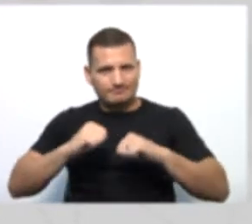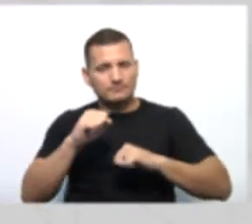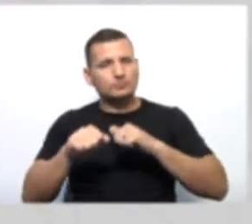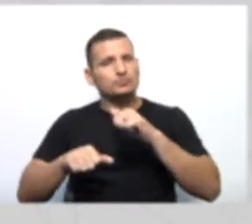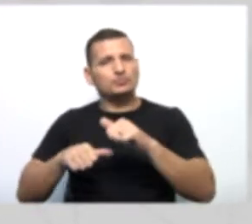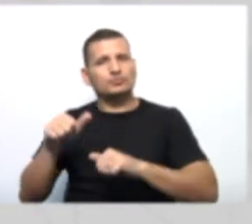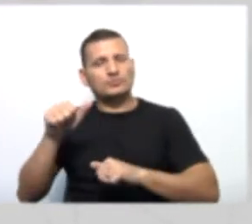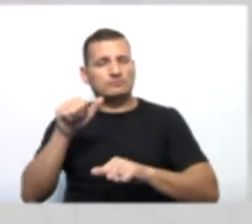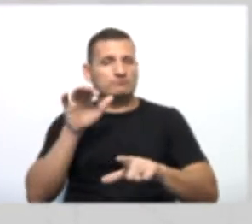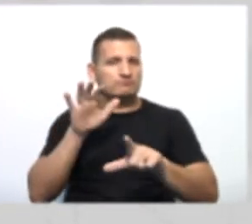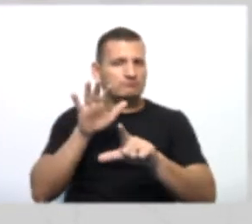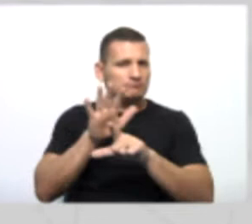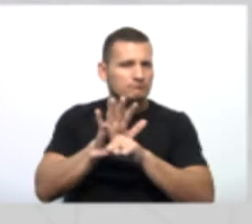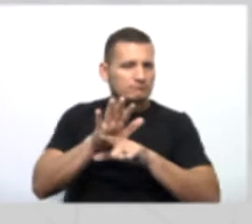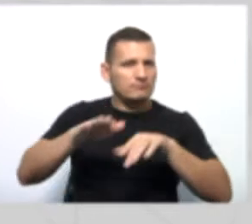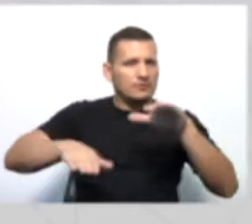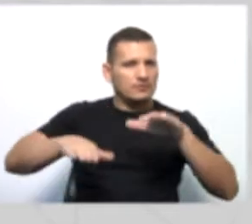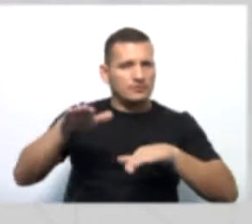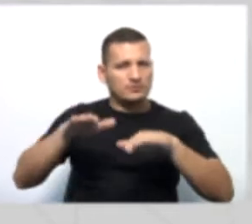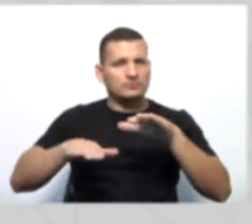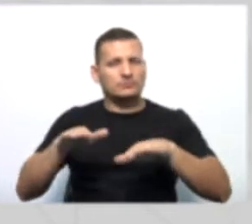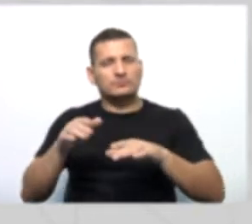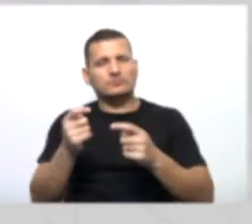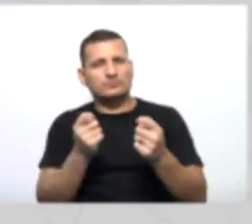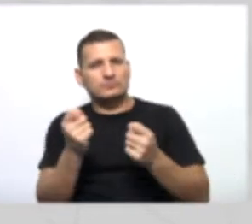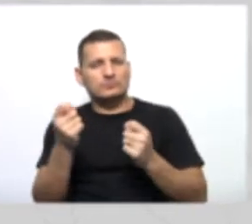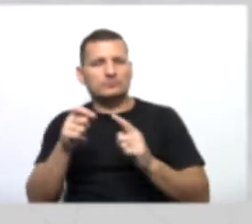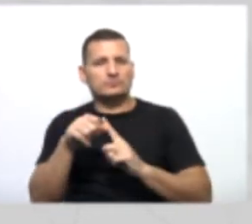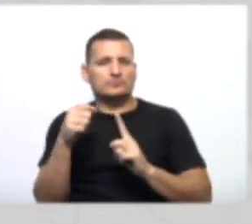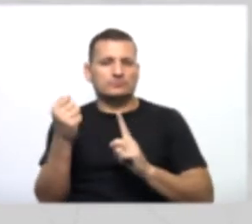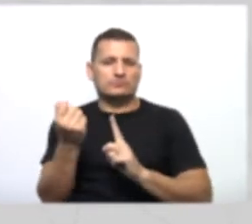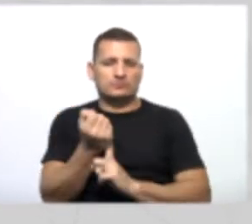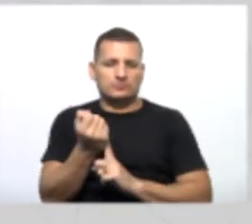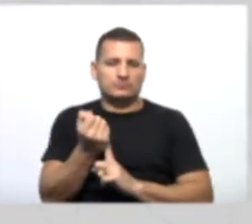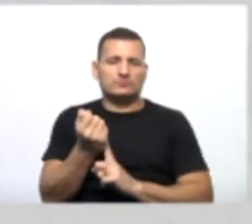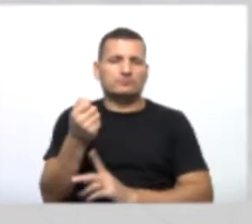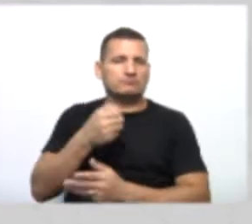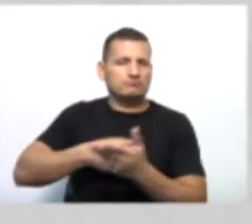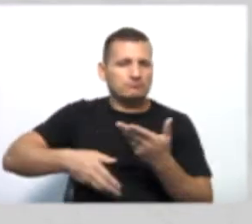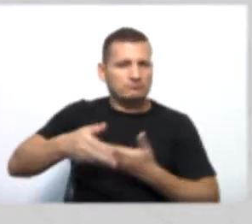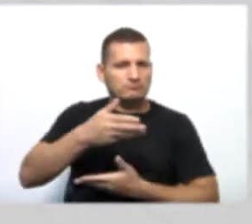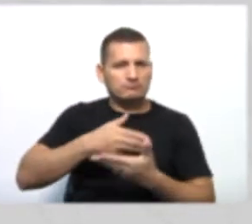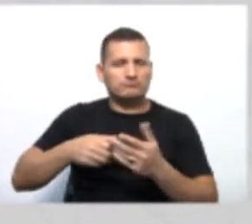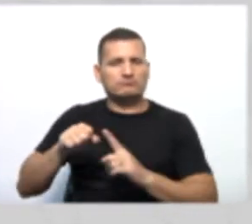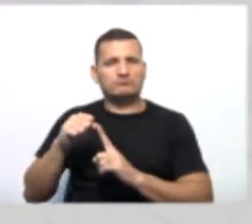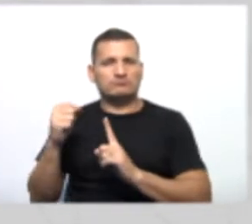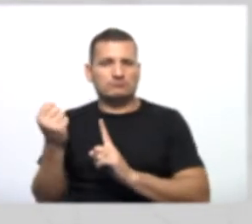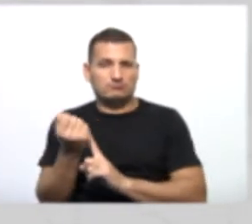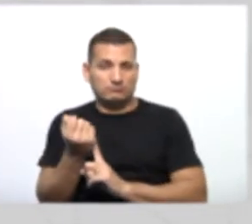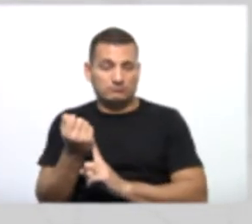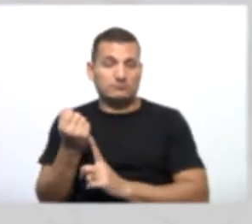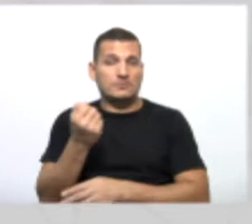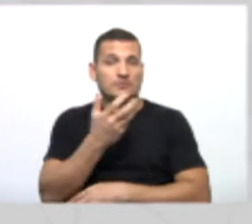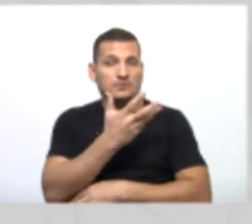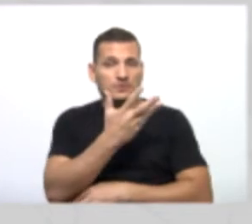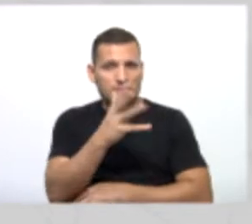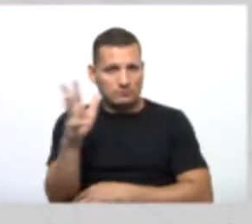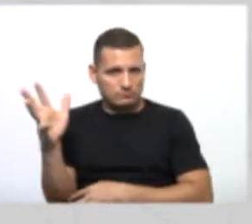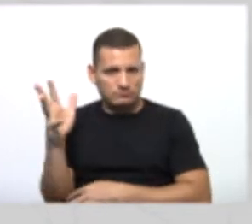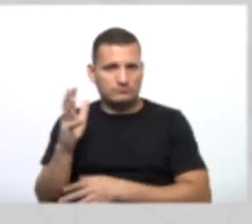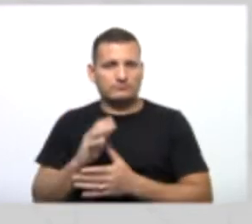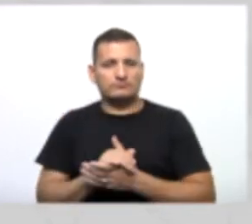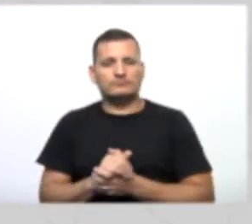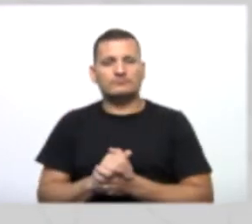quais implicam a formação econômico-social e, por conseguinte, as relações entre a sociedade e a natureza. Lá